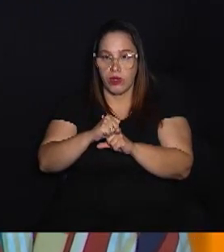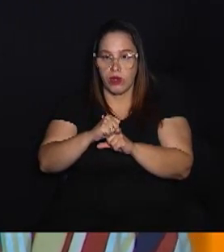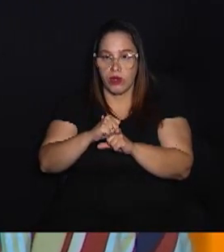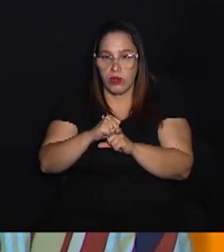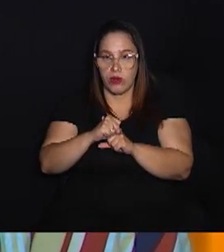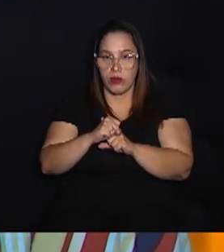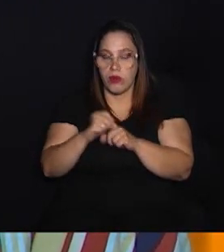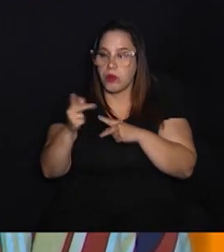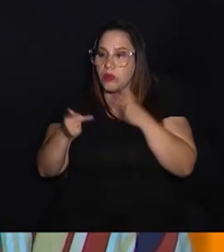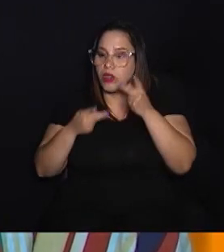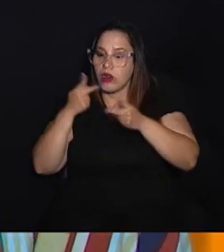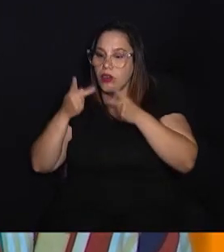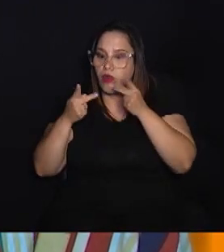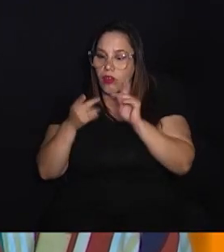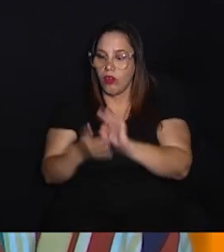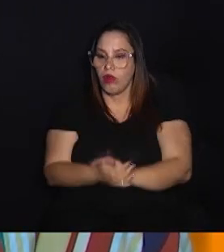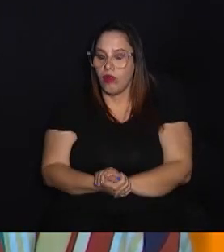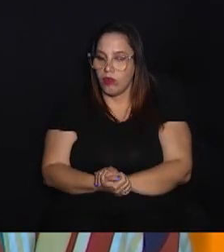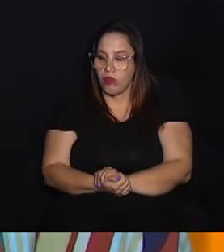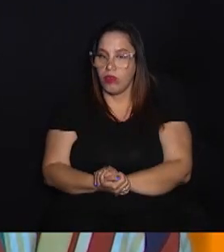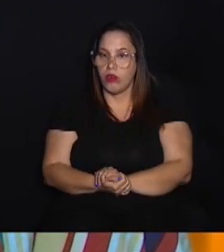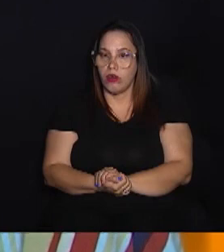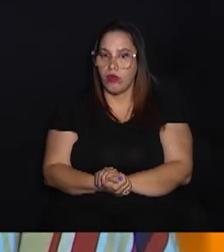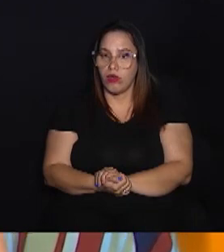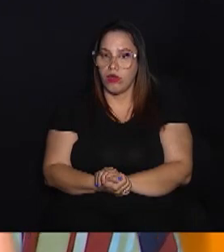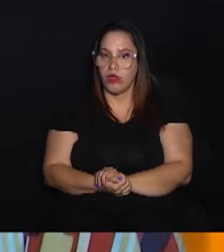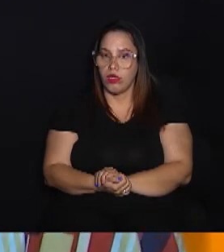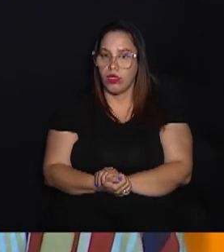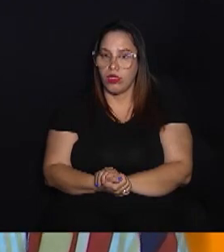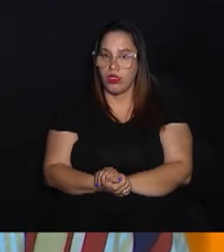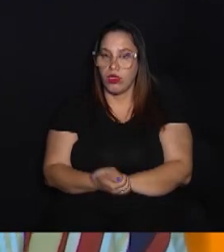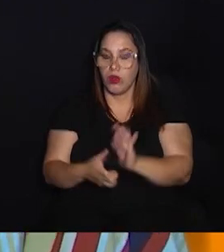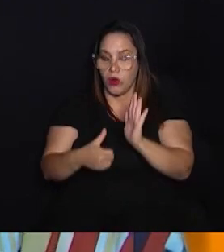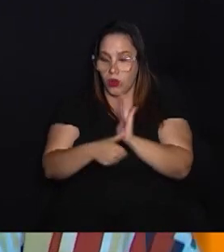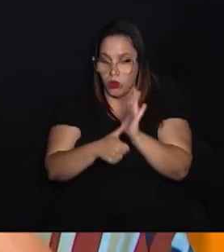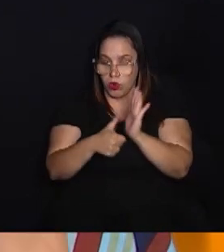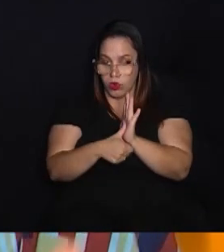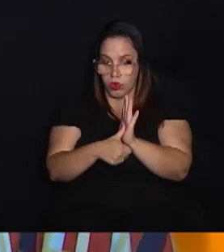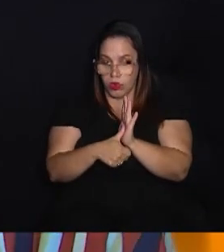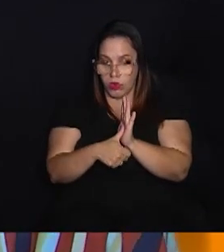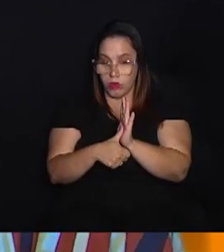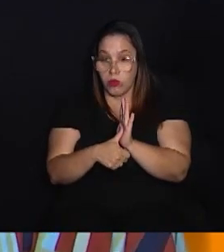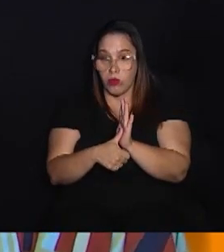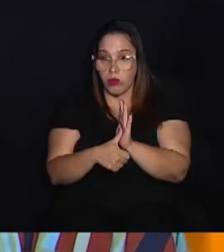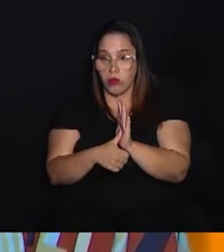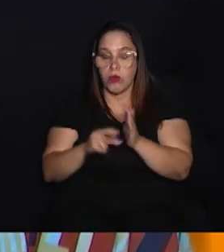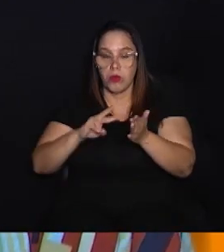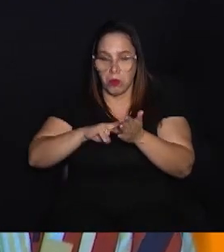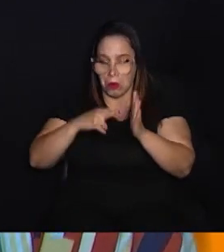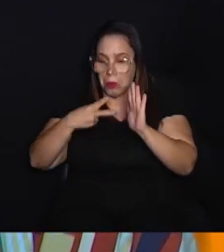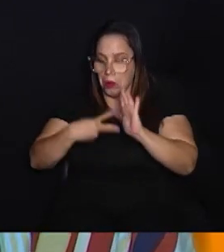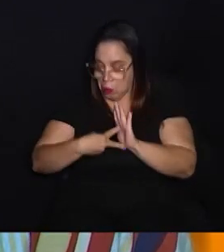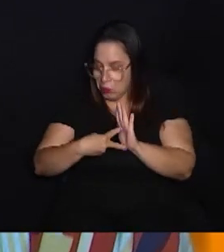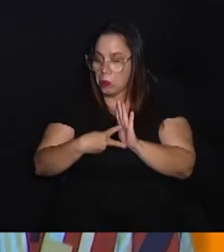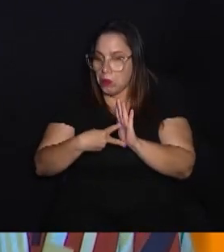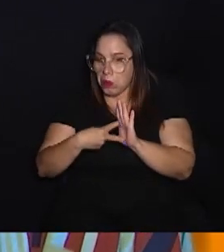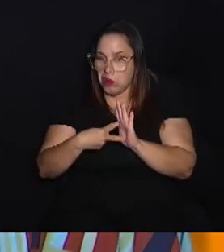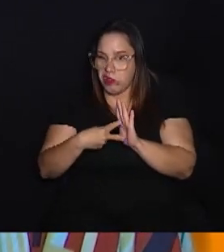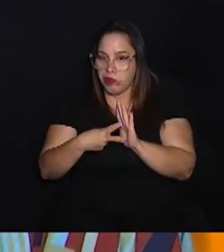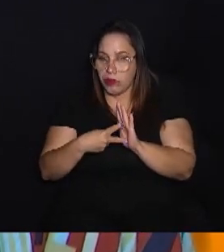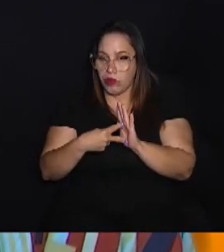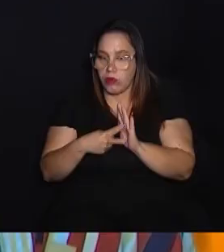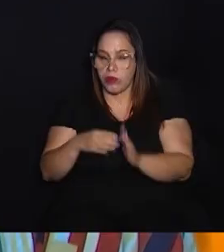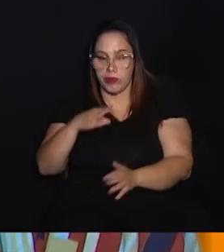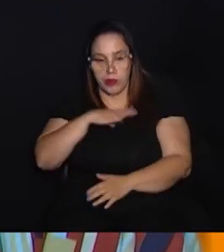vamos dizer, é uma documentação bastante significativa para a